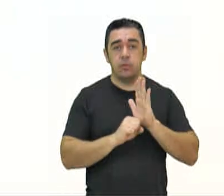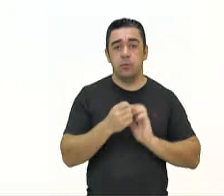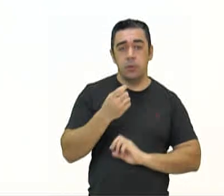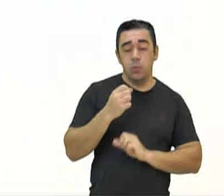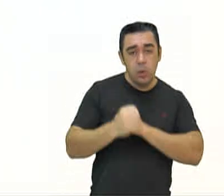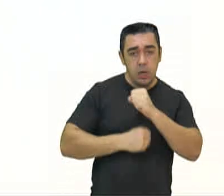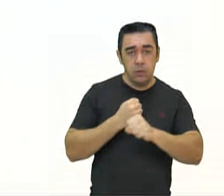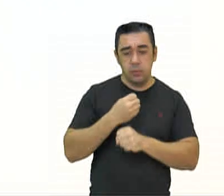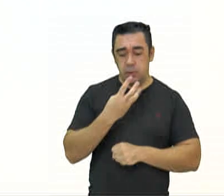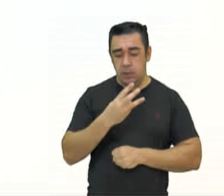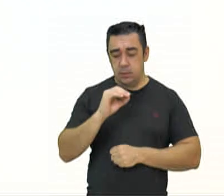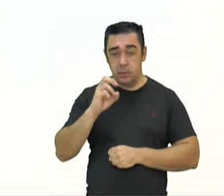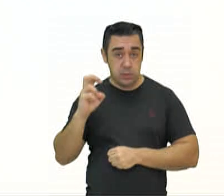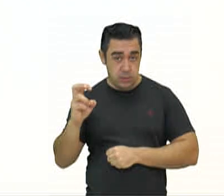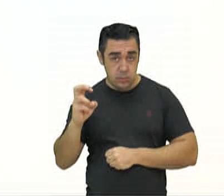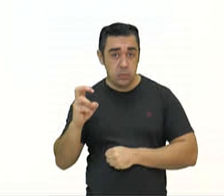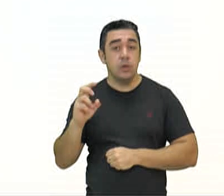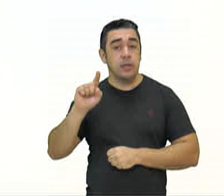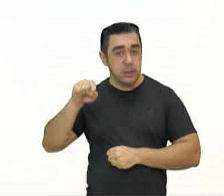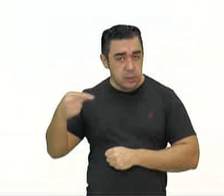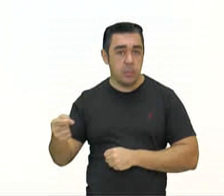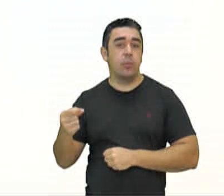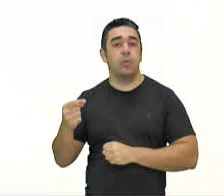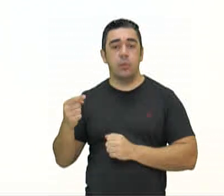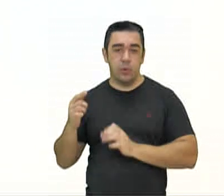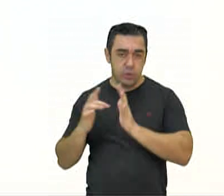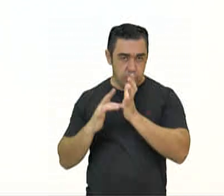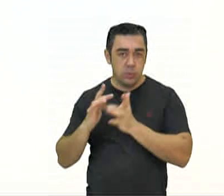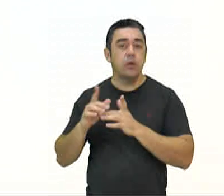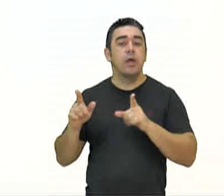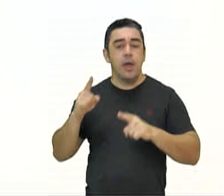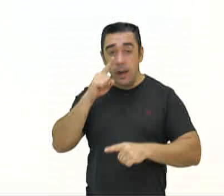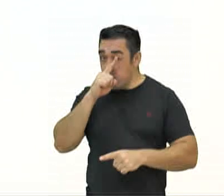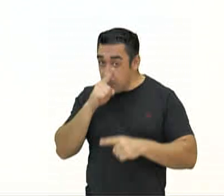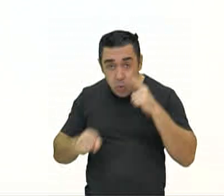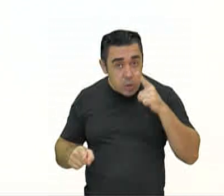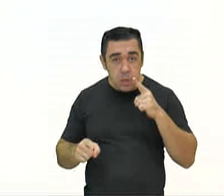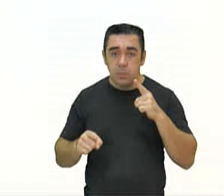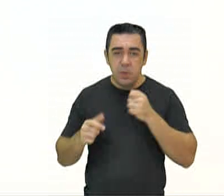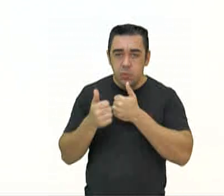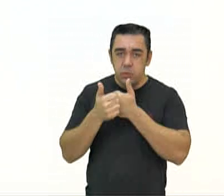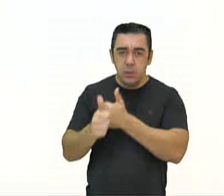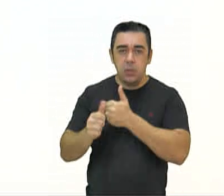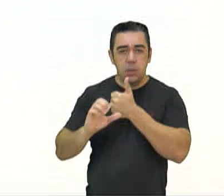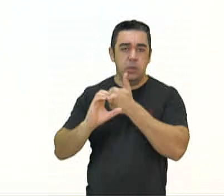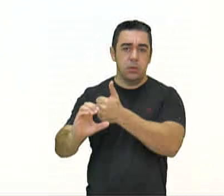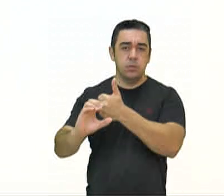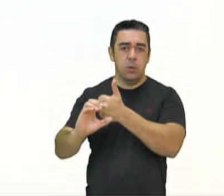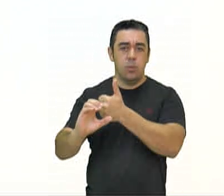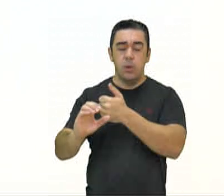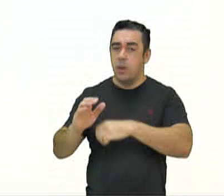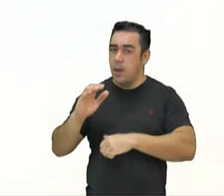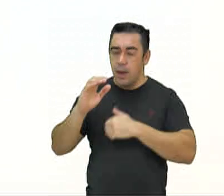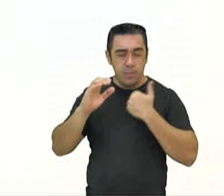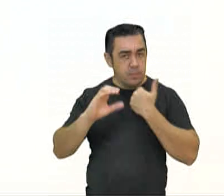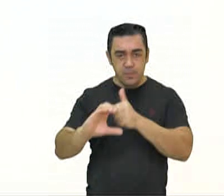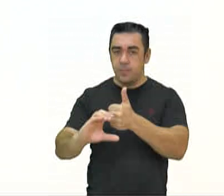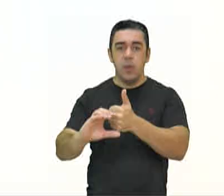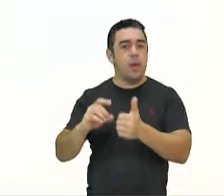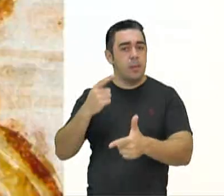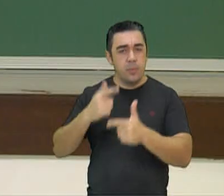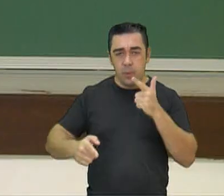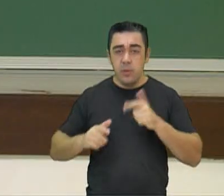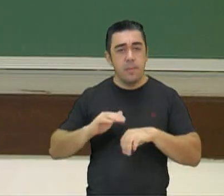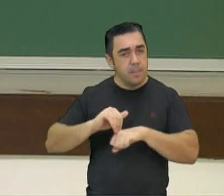Diocleciano, então teve muita perseguição, porque era proibido. Quanto mais perseguia, mais o cristianismo